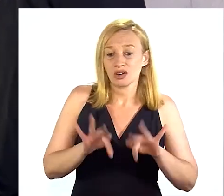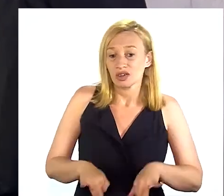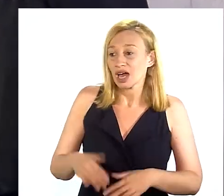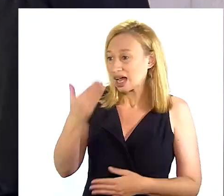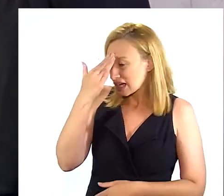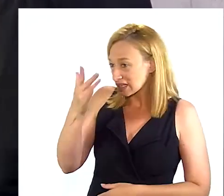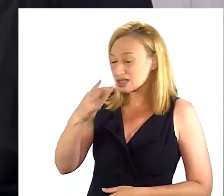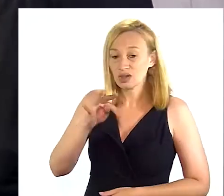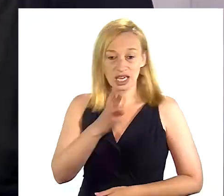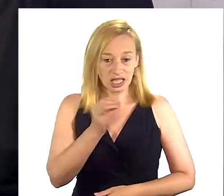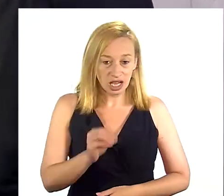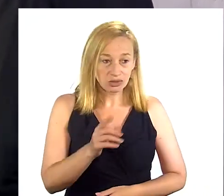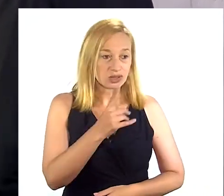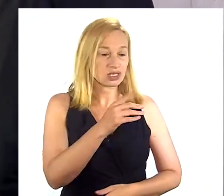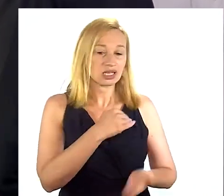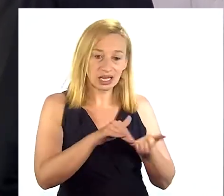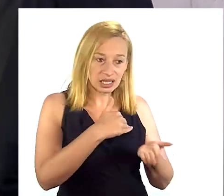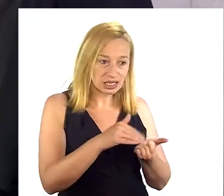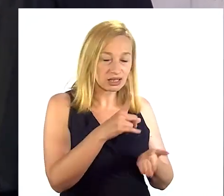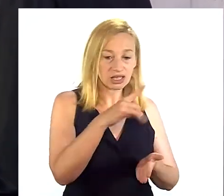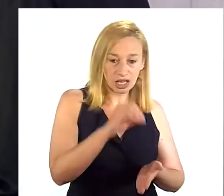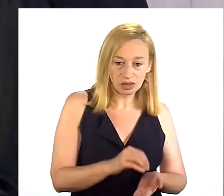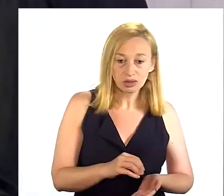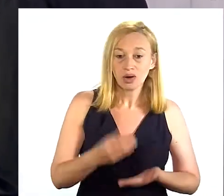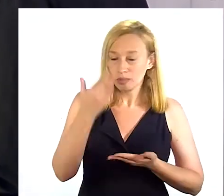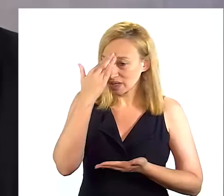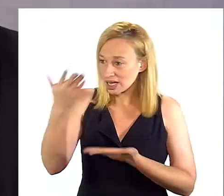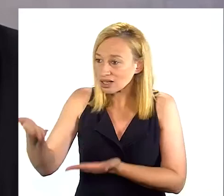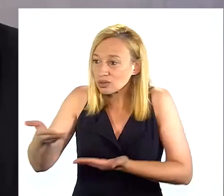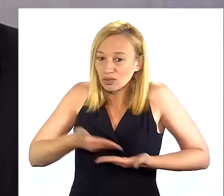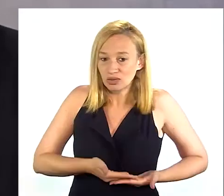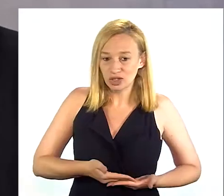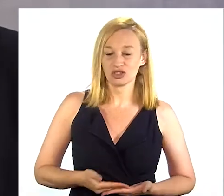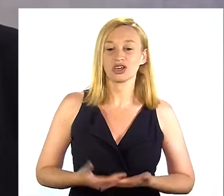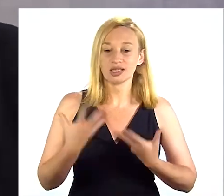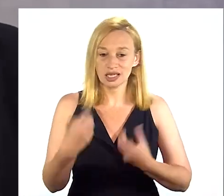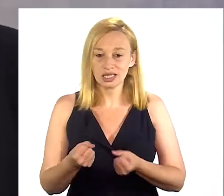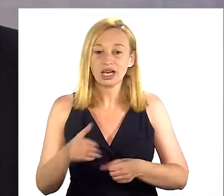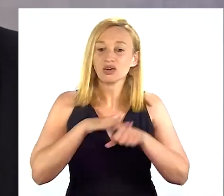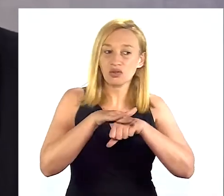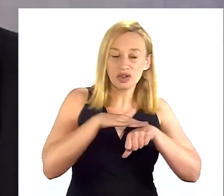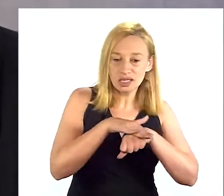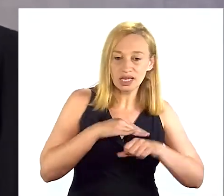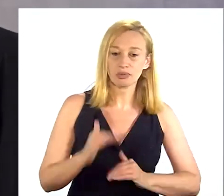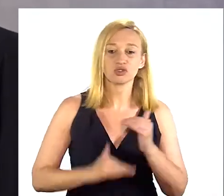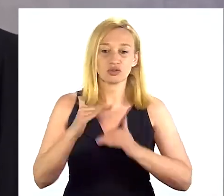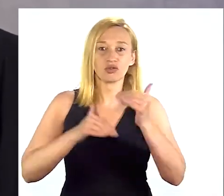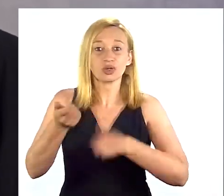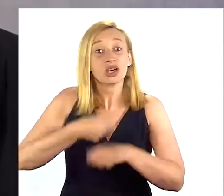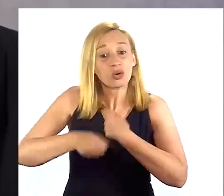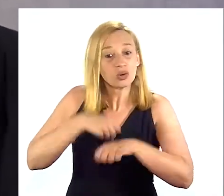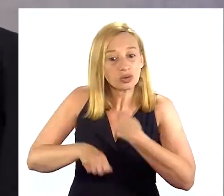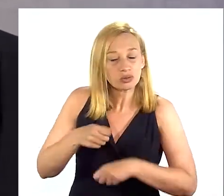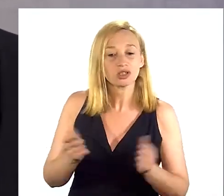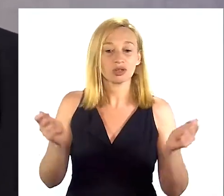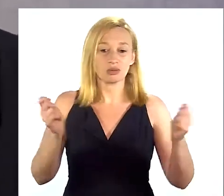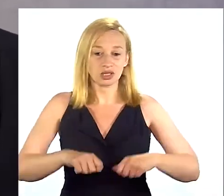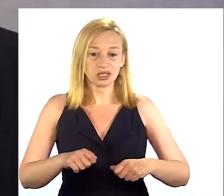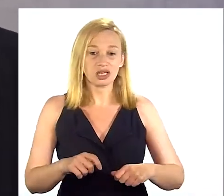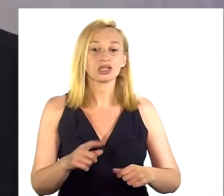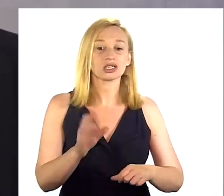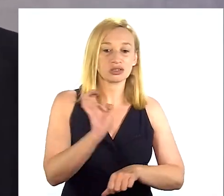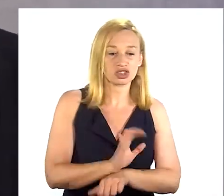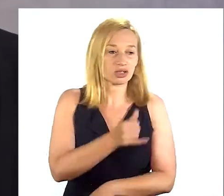chegou ao fim. Agradeço a você, Renato, secretário Delmo, por estarem aqui conosco e aceitarem o convite de virtualmente conversarem